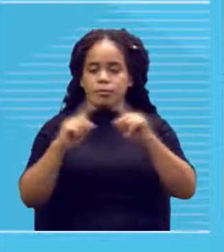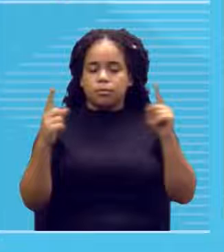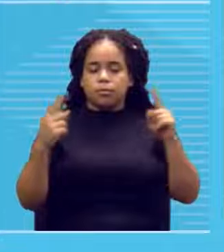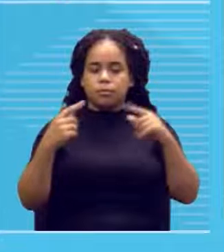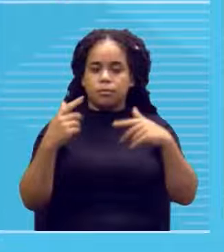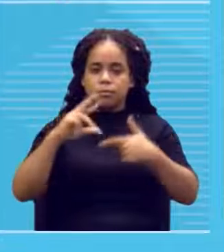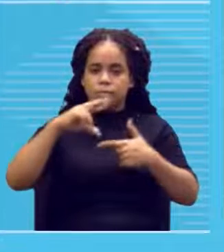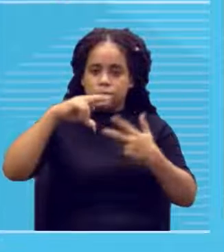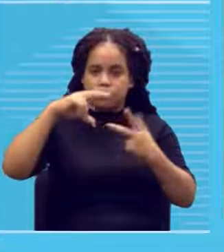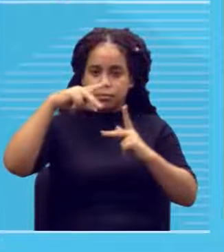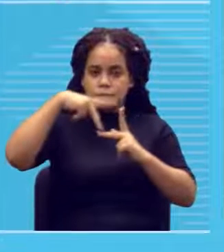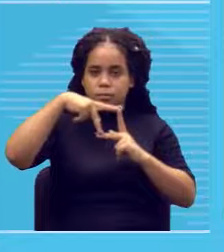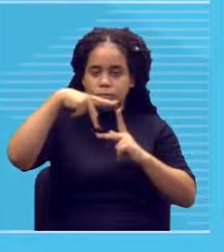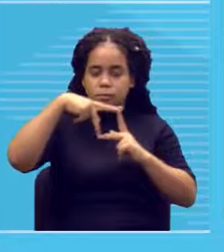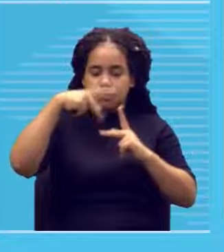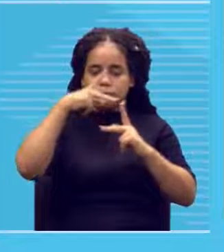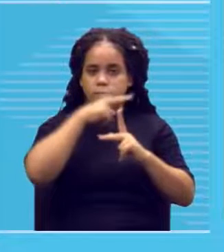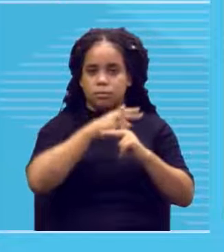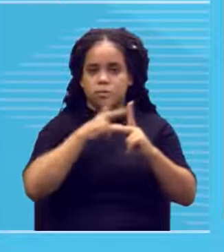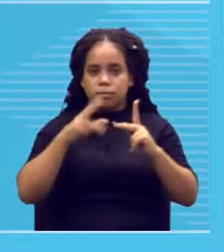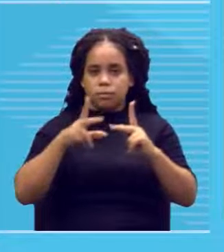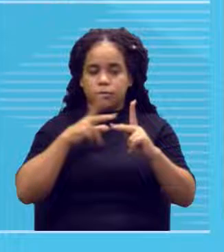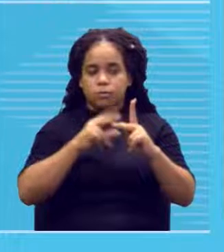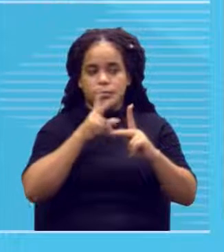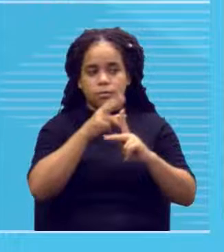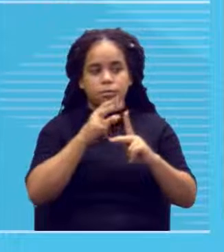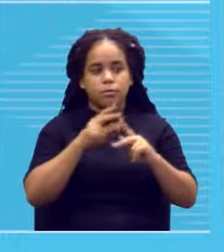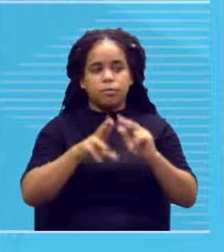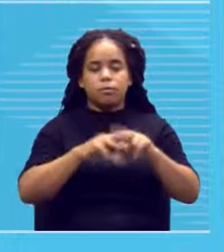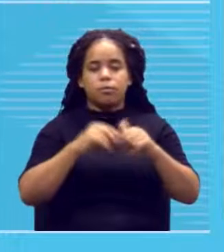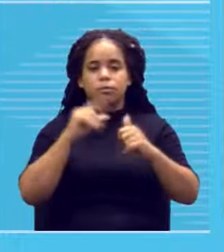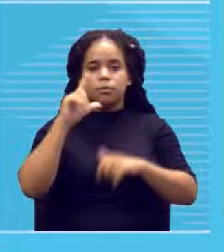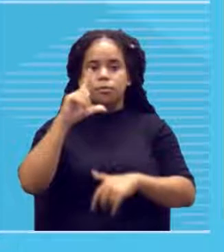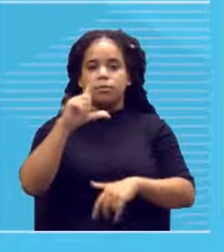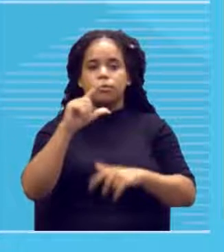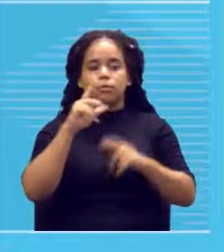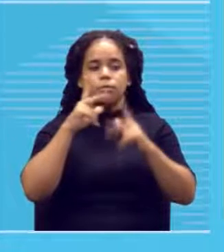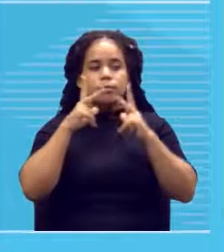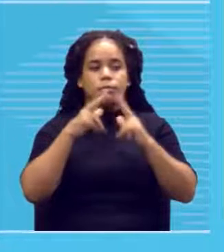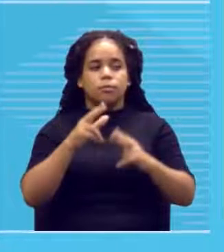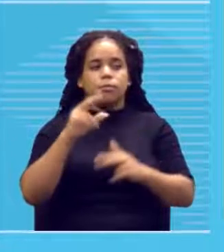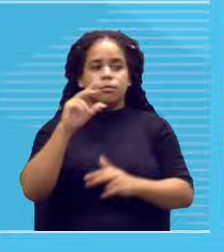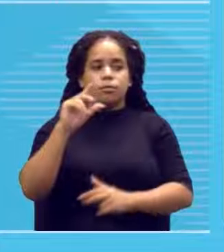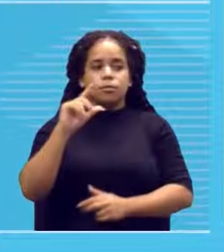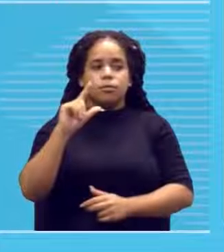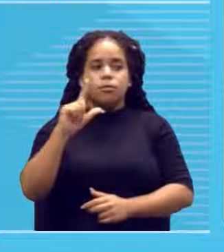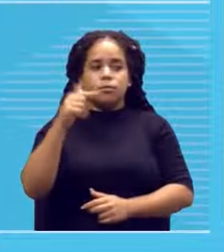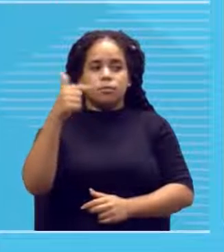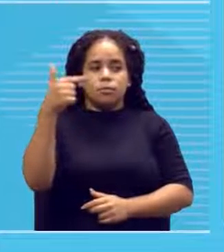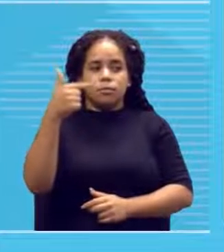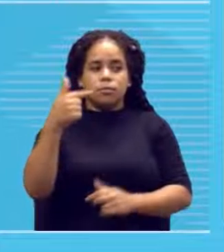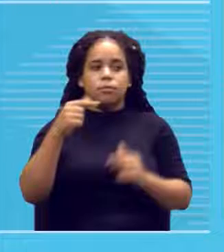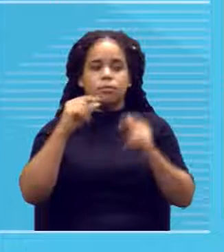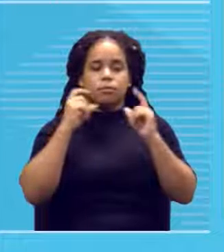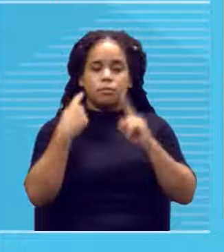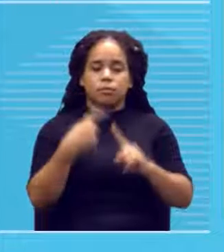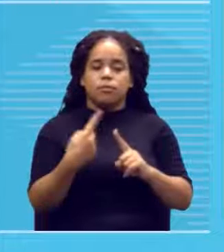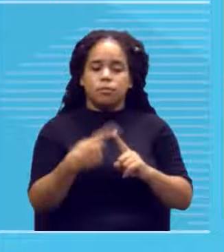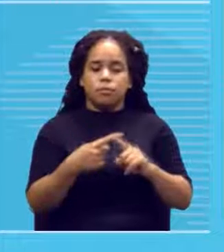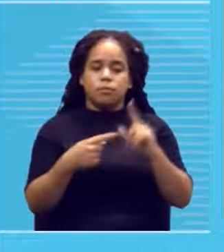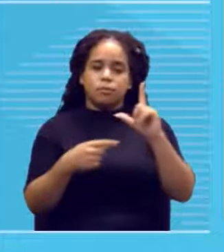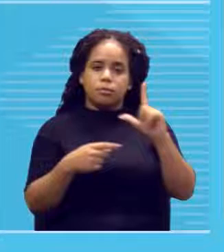iguais tá por isso que fica L ao quadrado que é um lado vezes o